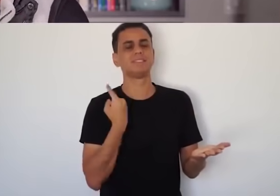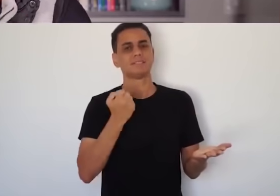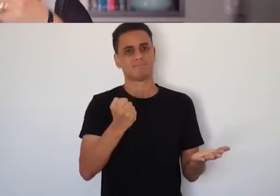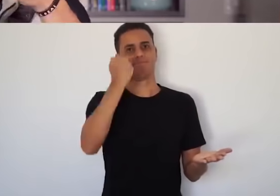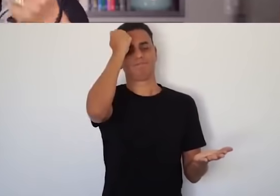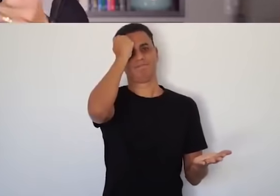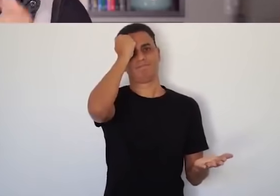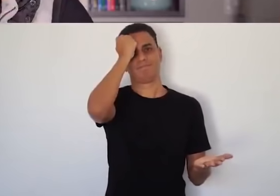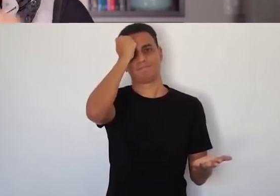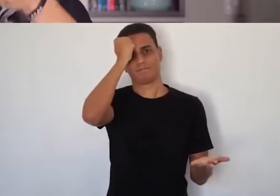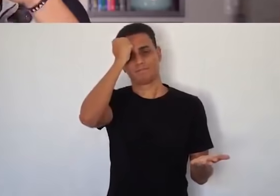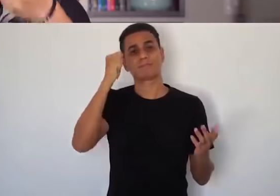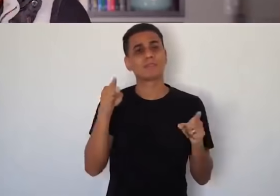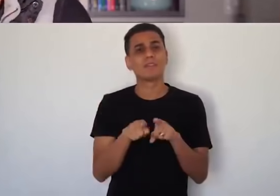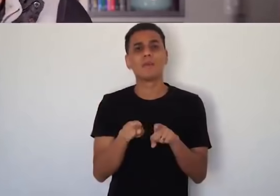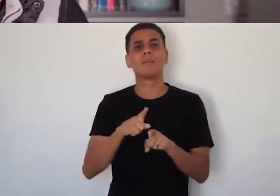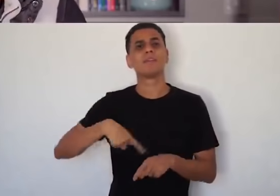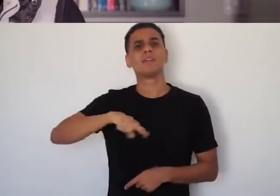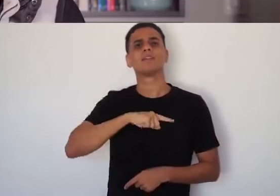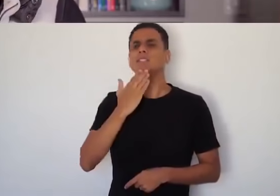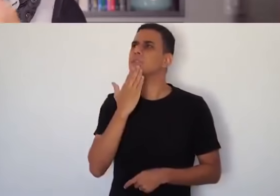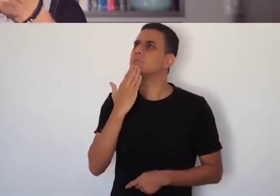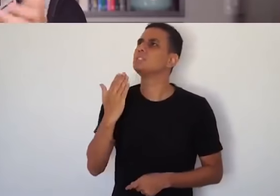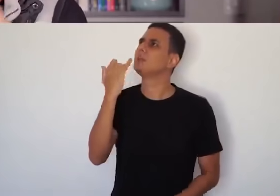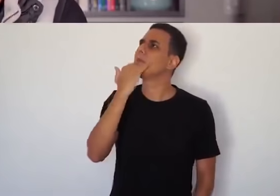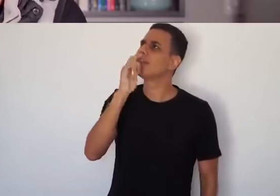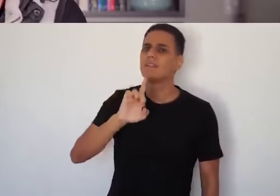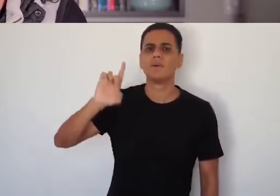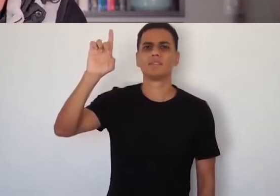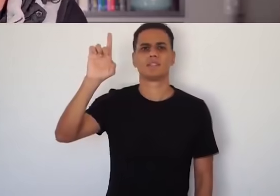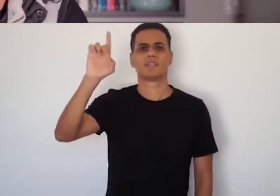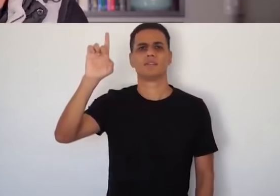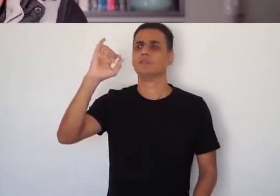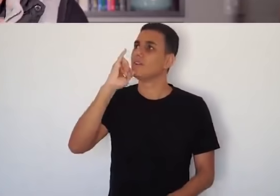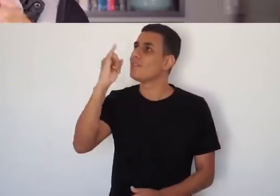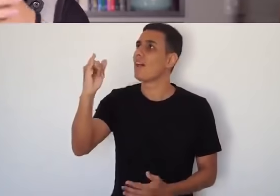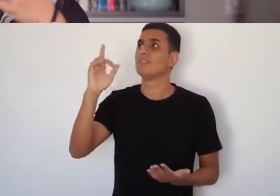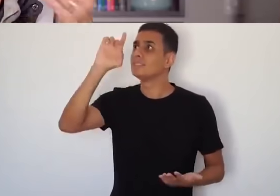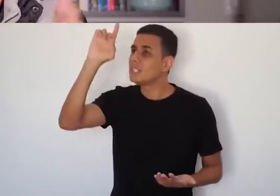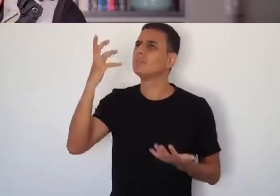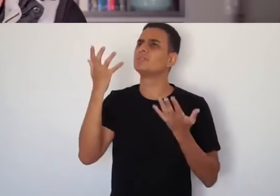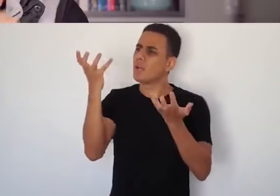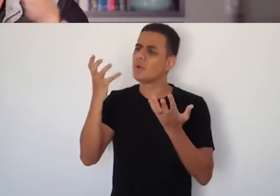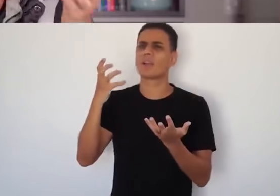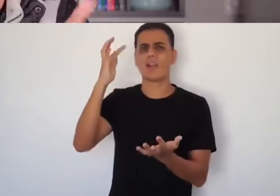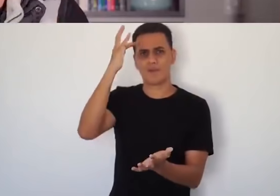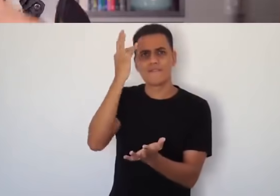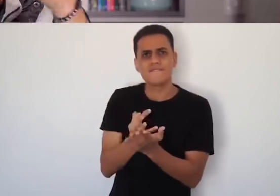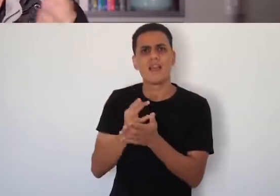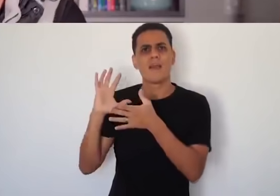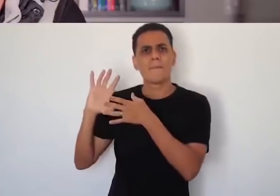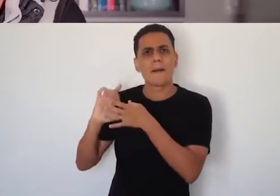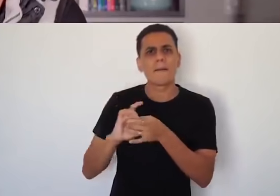já tem procurado viver isso, para que você permaneça, para que você não desista no meio do caminho. Você que está passando por crise, por luta,